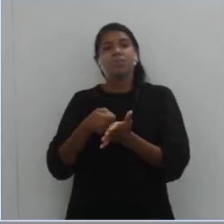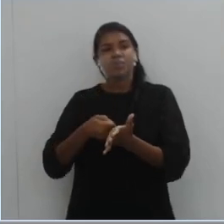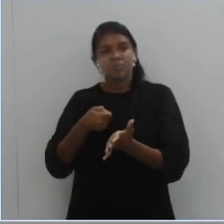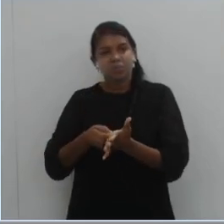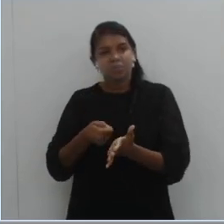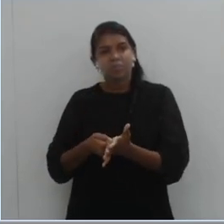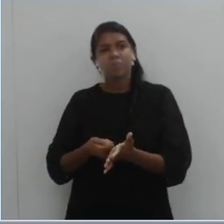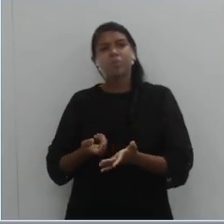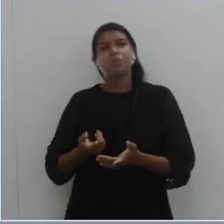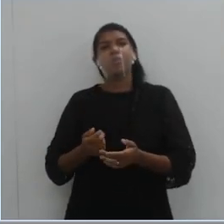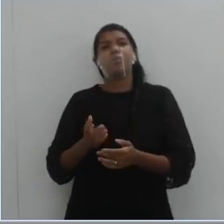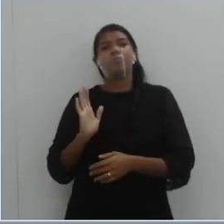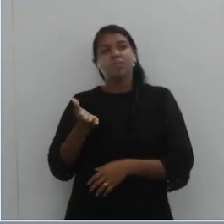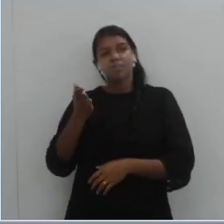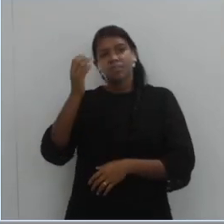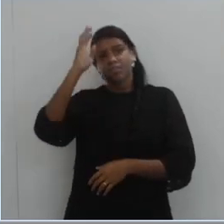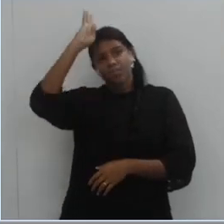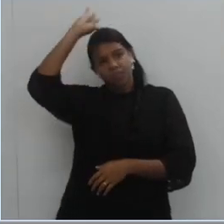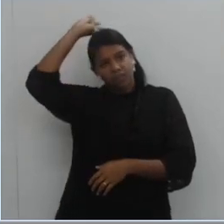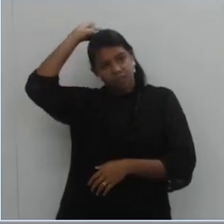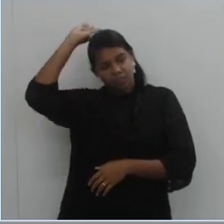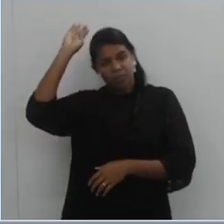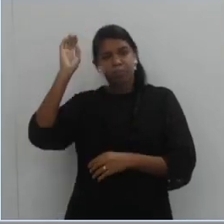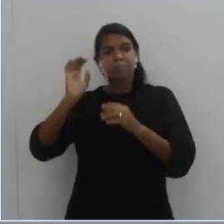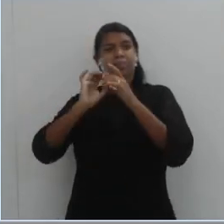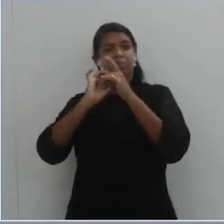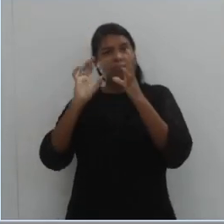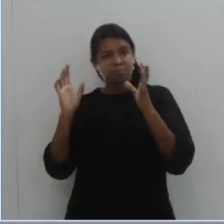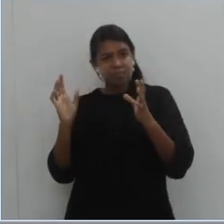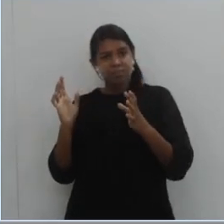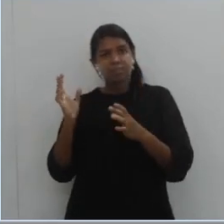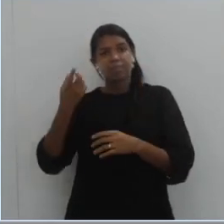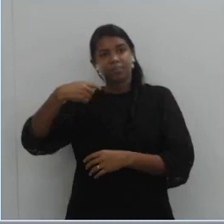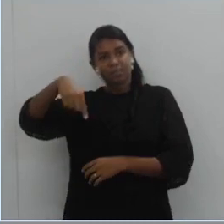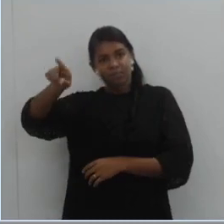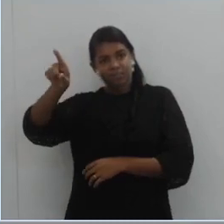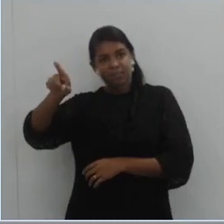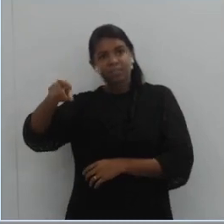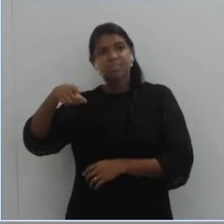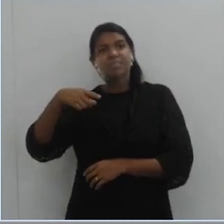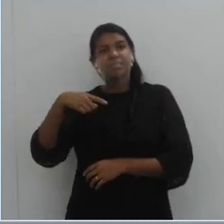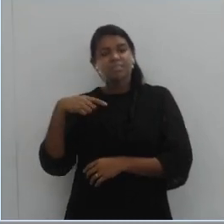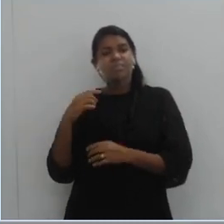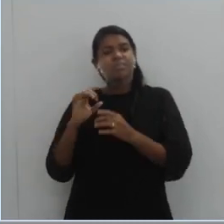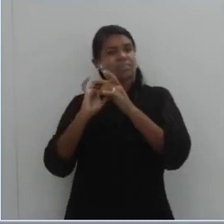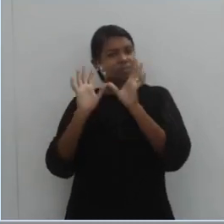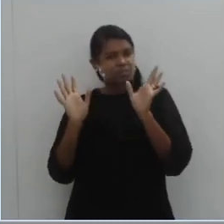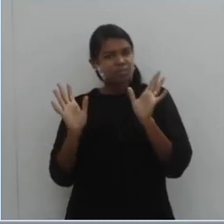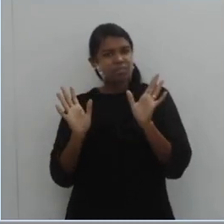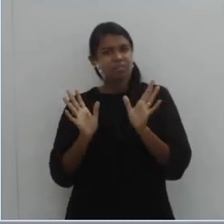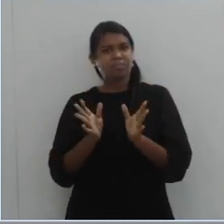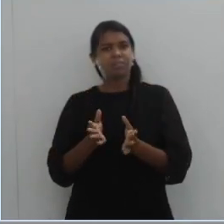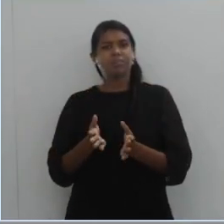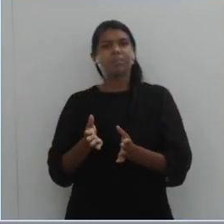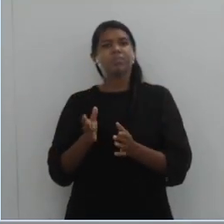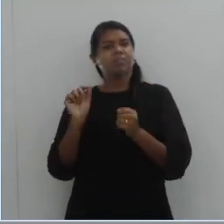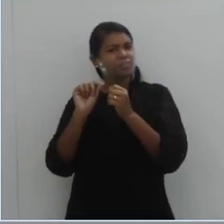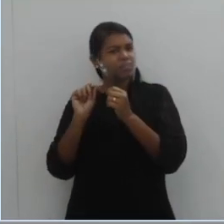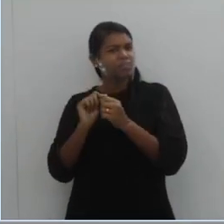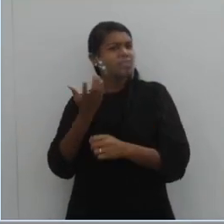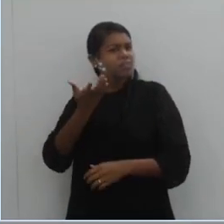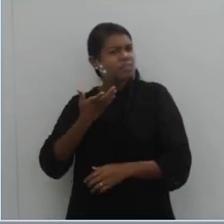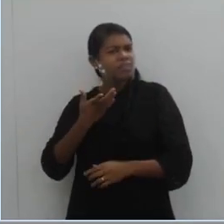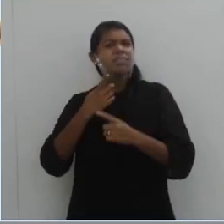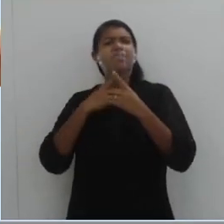mulheres elas tinham esse direito de ir e vir, certo? Porém, com ressalvas. Ou seja,